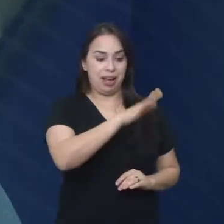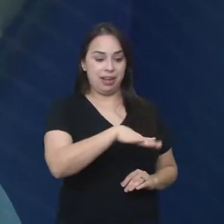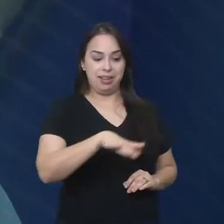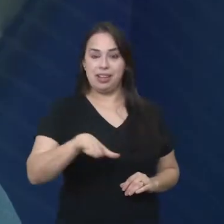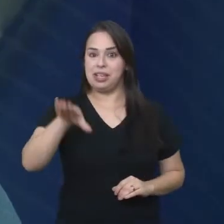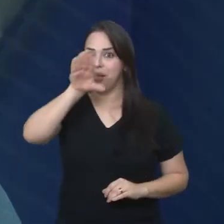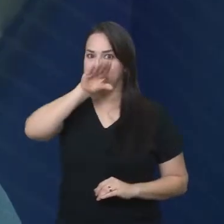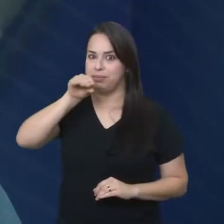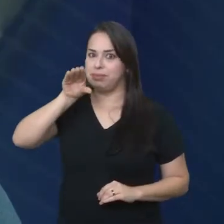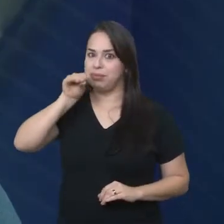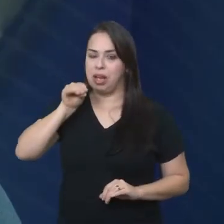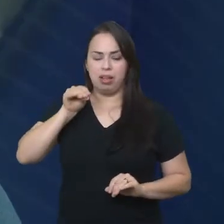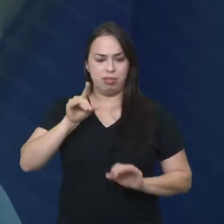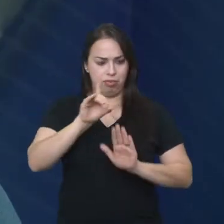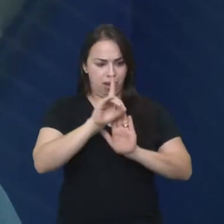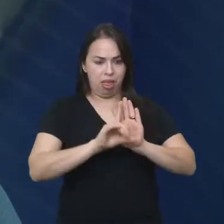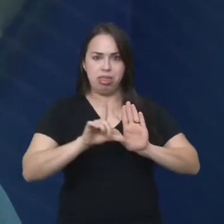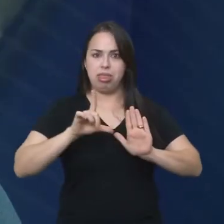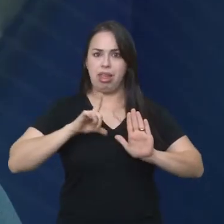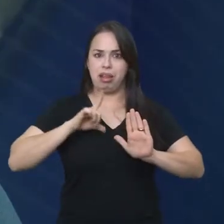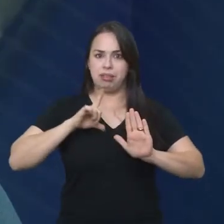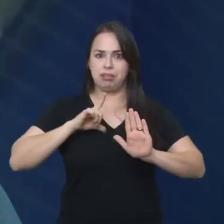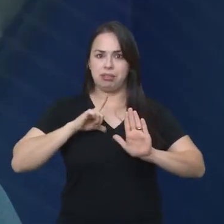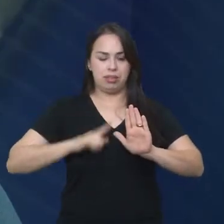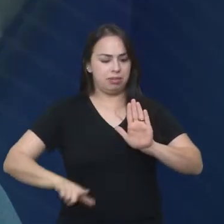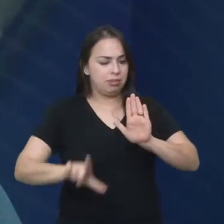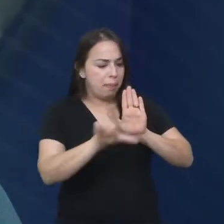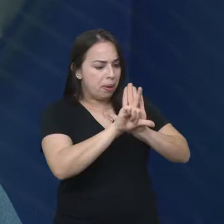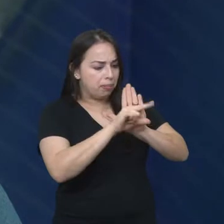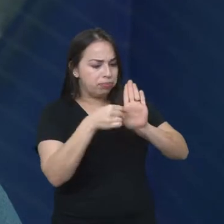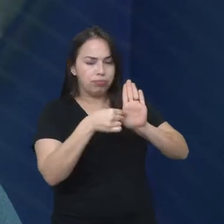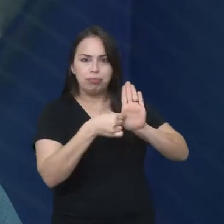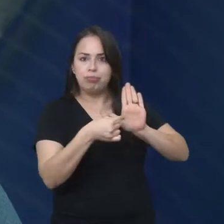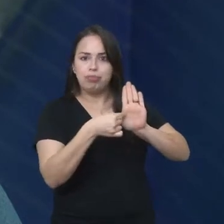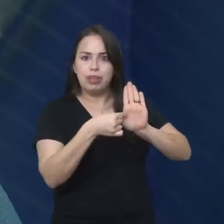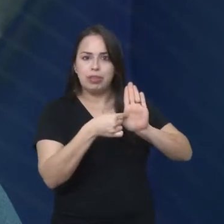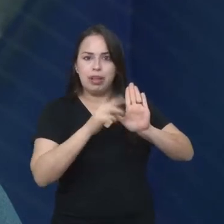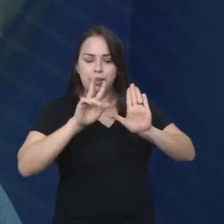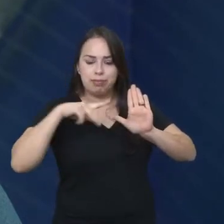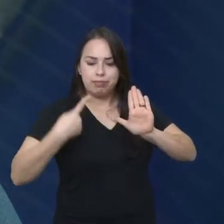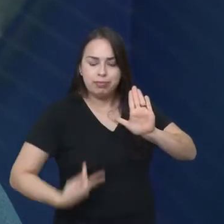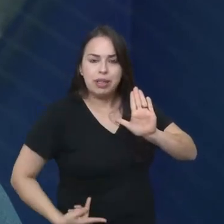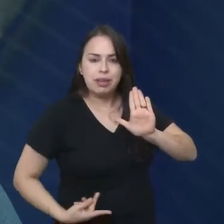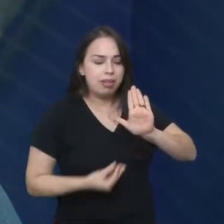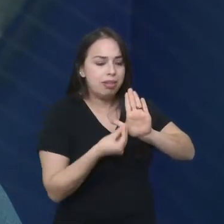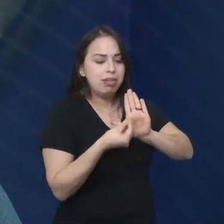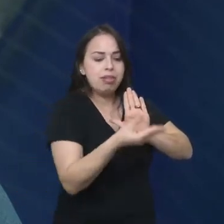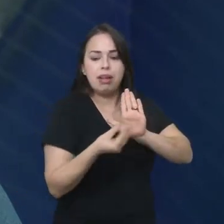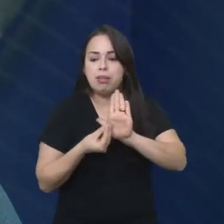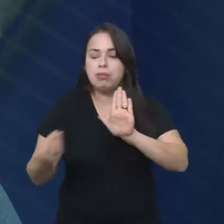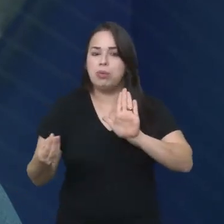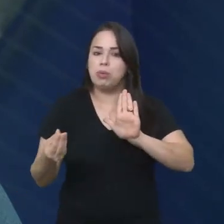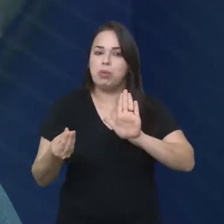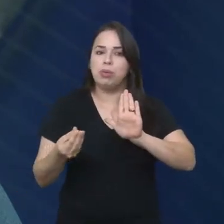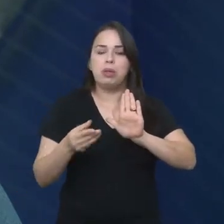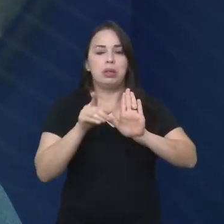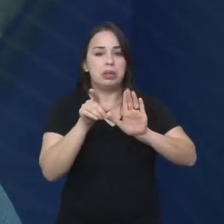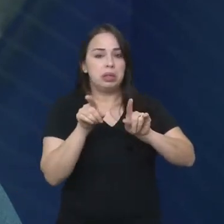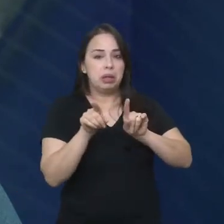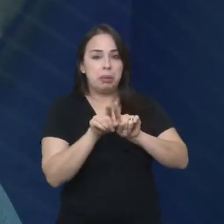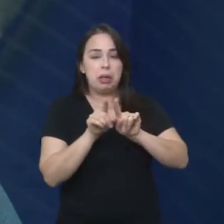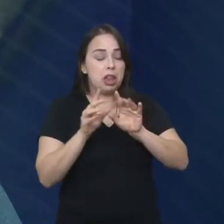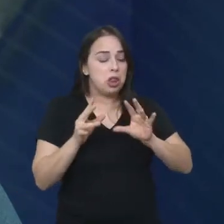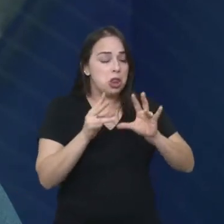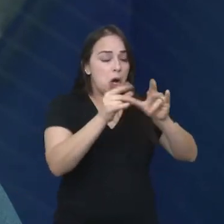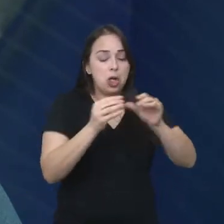criança e o adolescente gozam de todos os direitos fundamentais inerentes à pessoa humana, assegurando-lhes por lei ou por outros